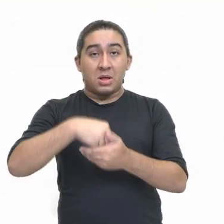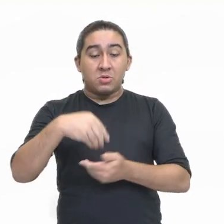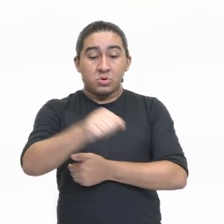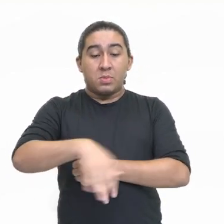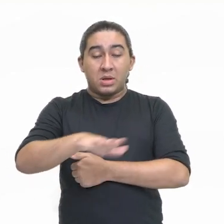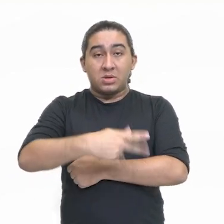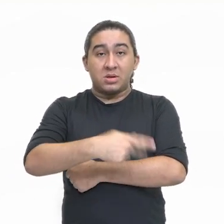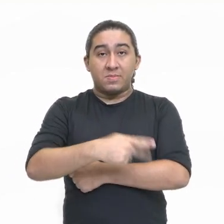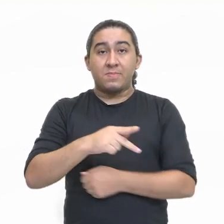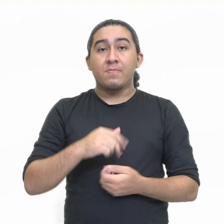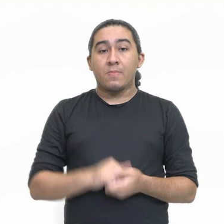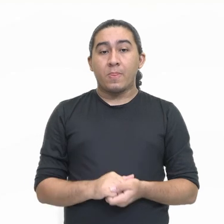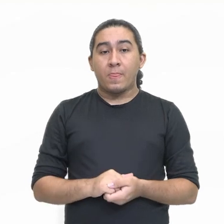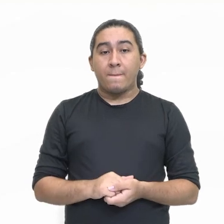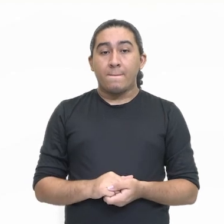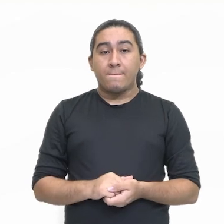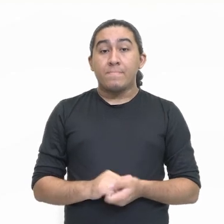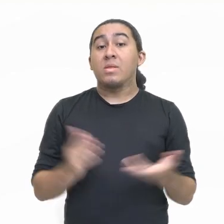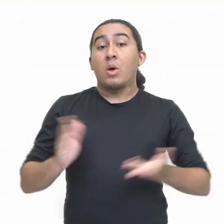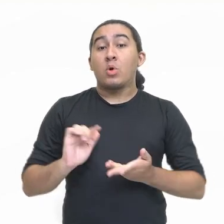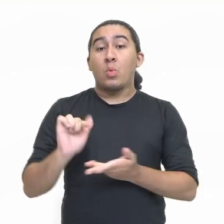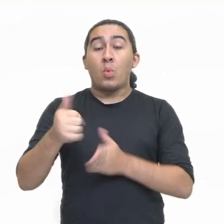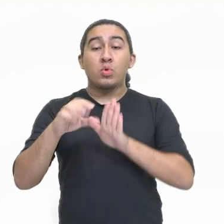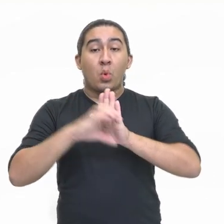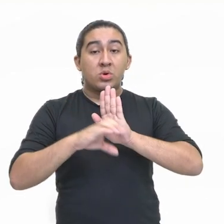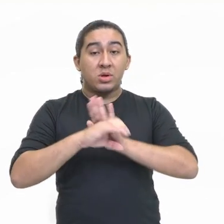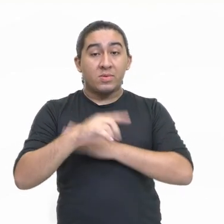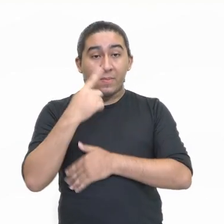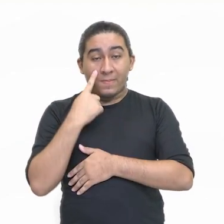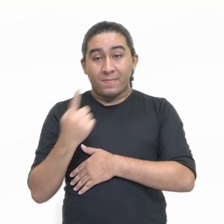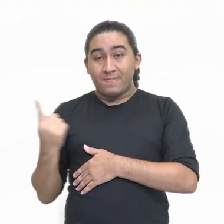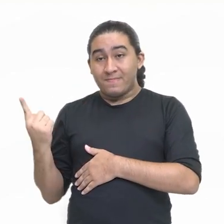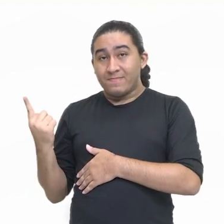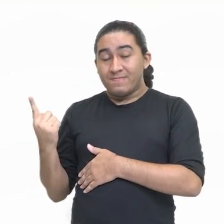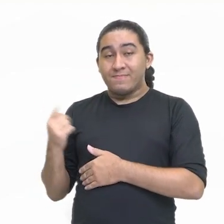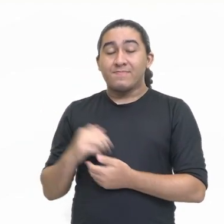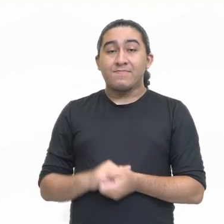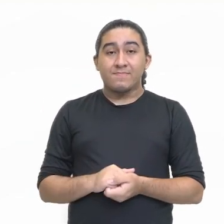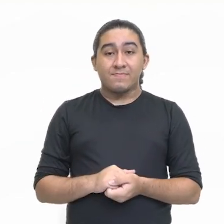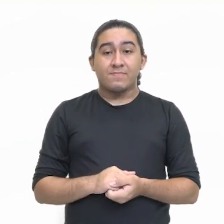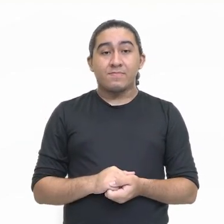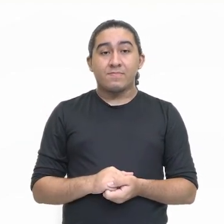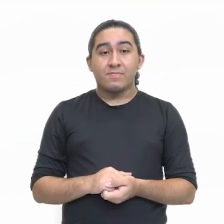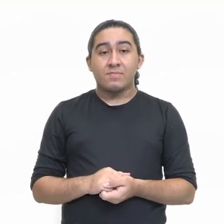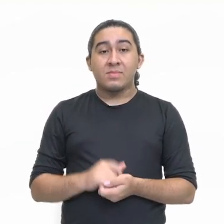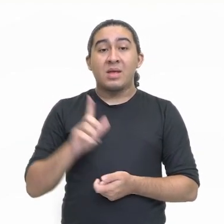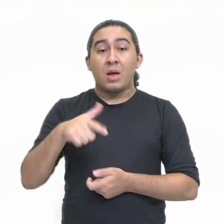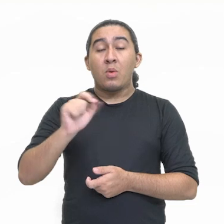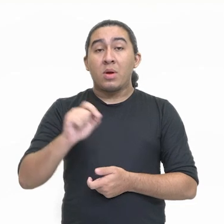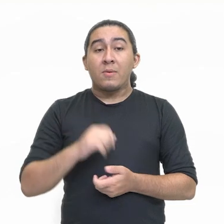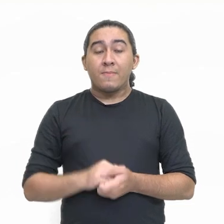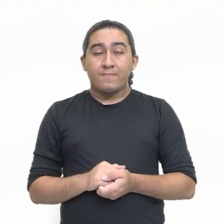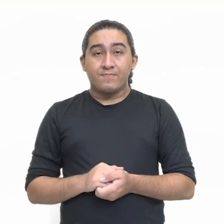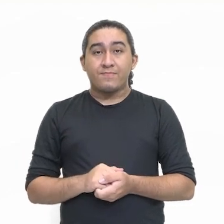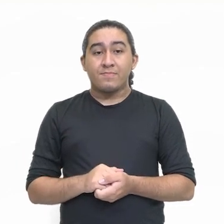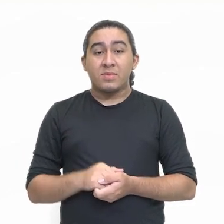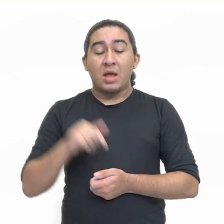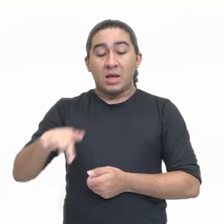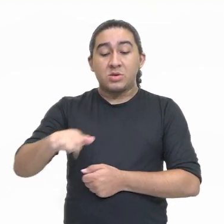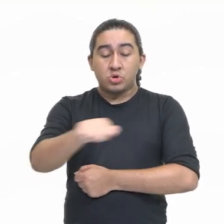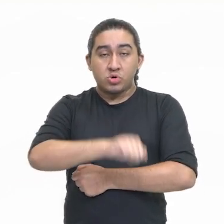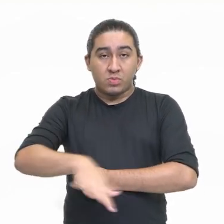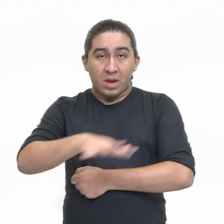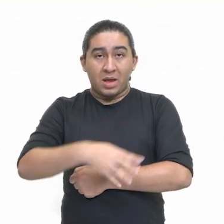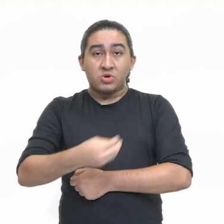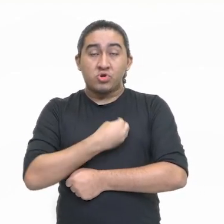habitar Ok vamos agora um outro conceito de ecosistemas é o conjunto de seres vivos e não